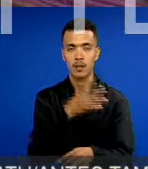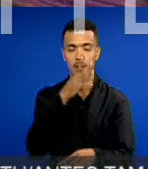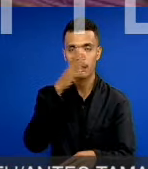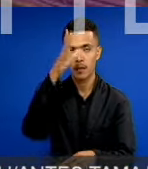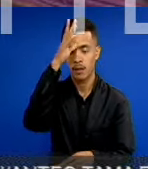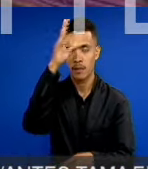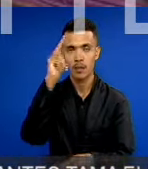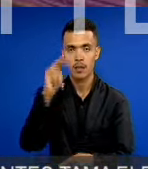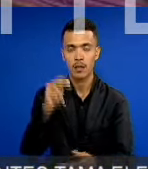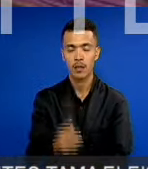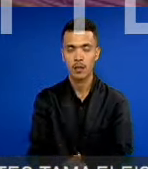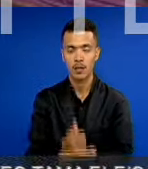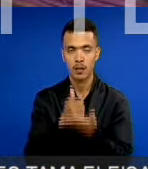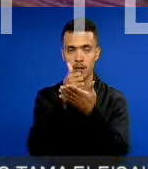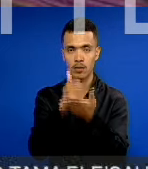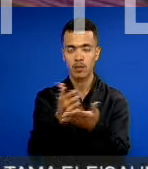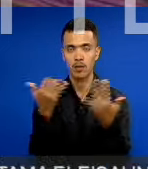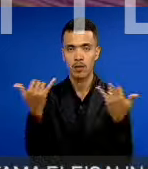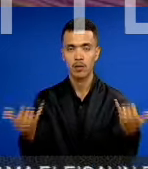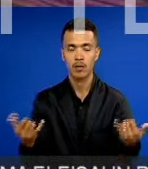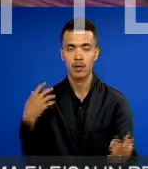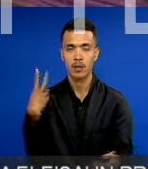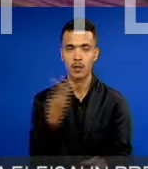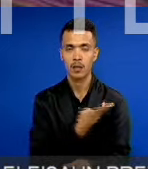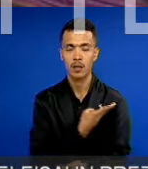sacrifício, ohin ita goza